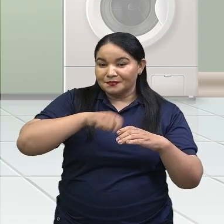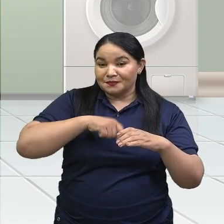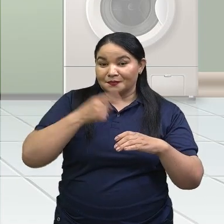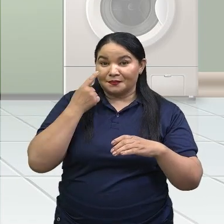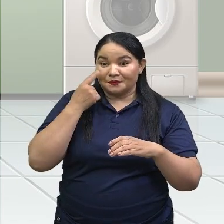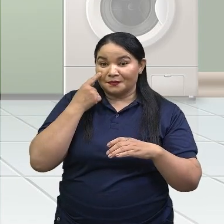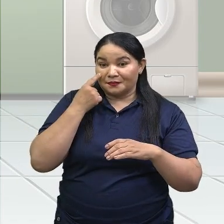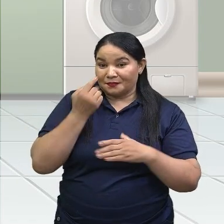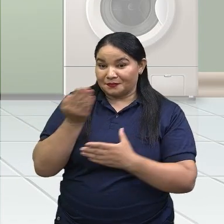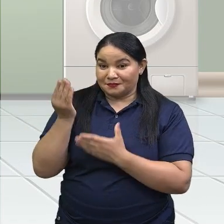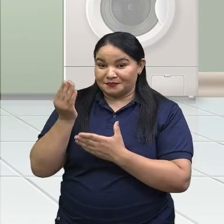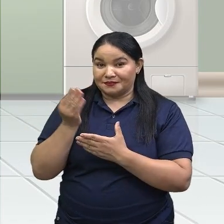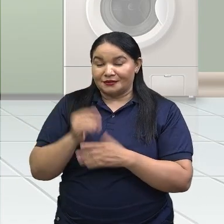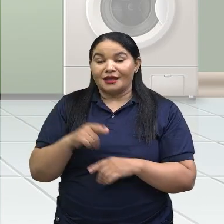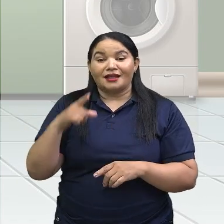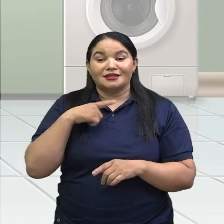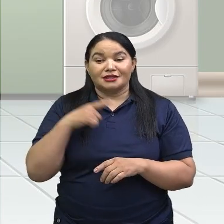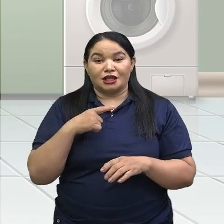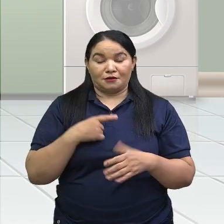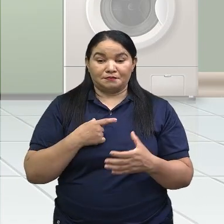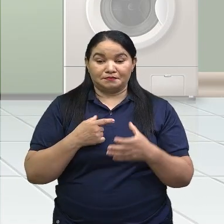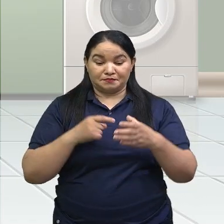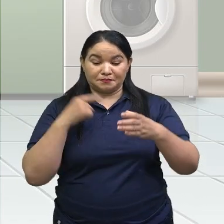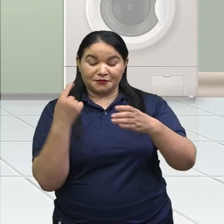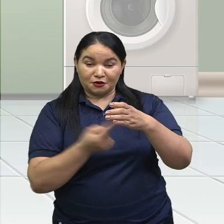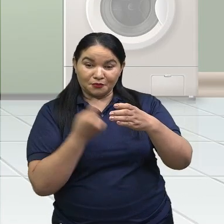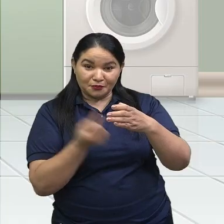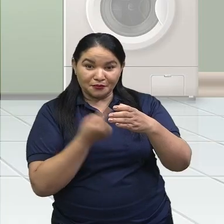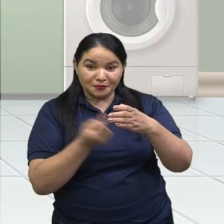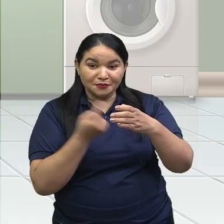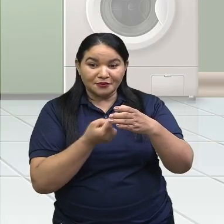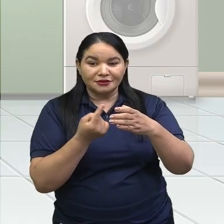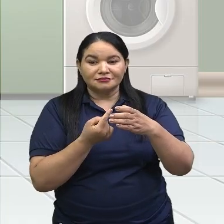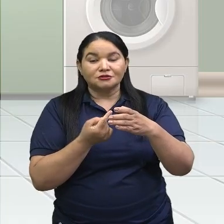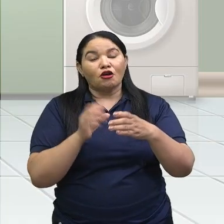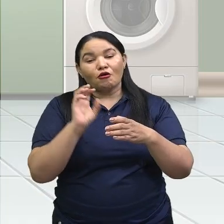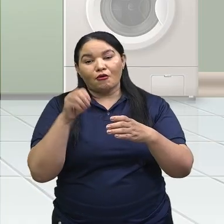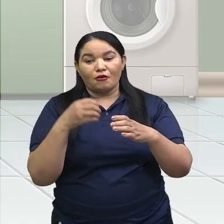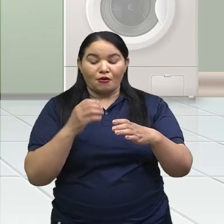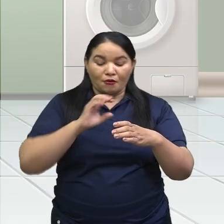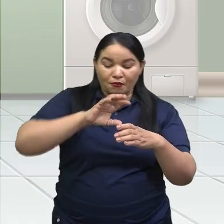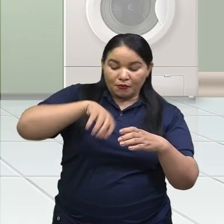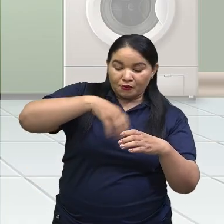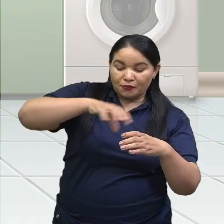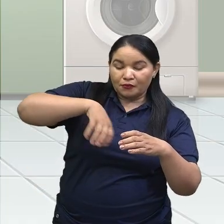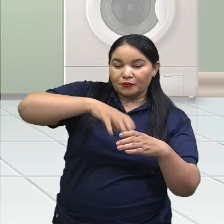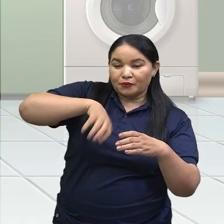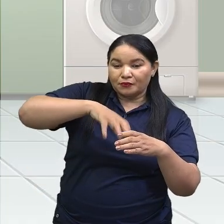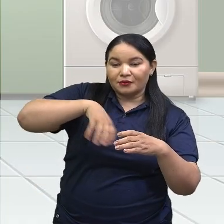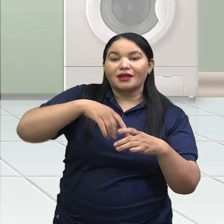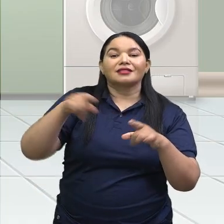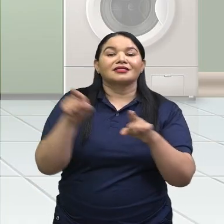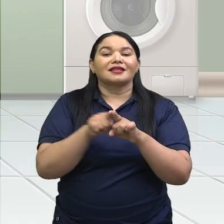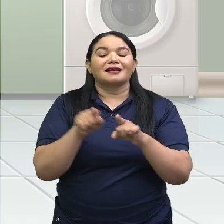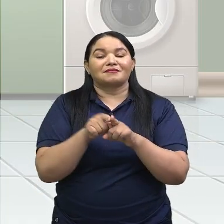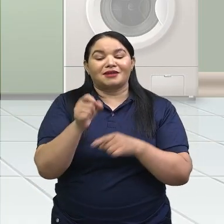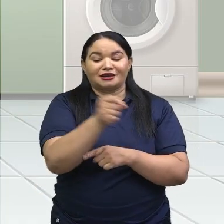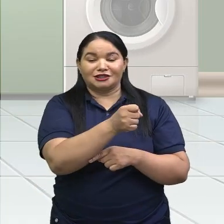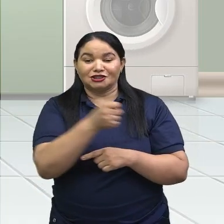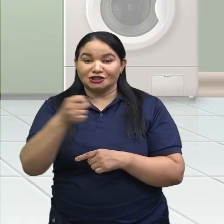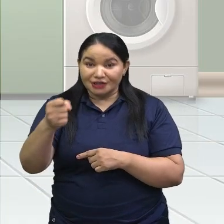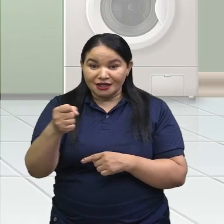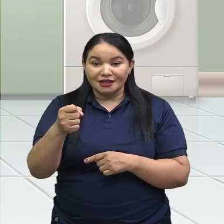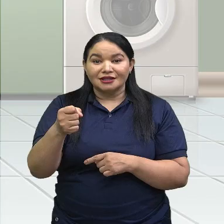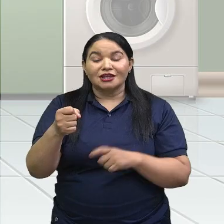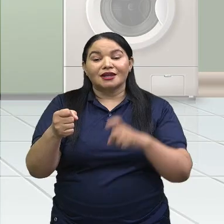ter um liquidificador, ter uma batedeira, você vai perceber, até mesmo a geladeira, você percebe